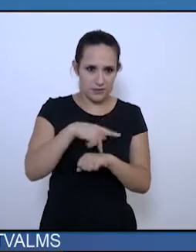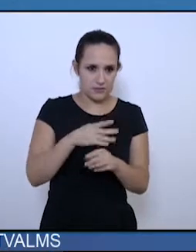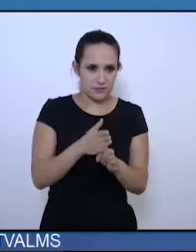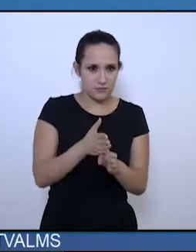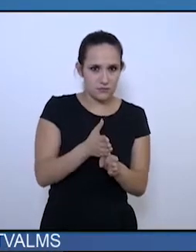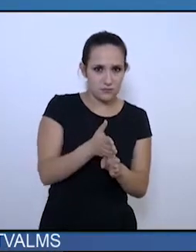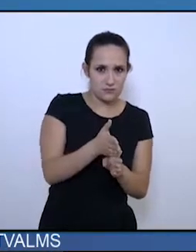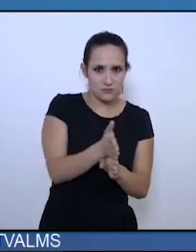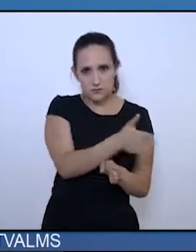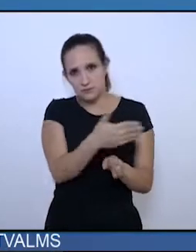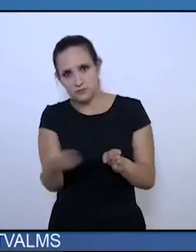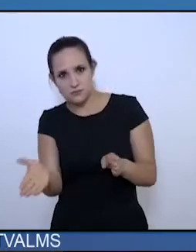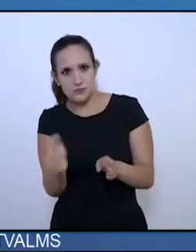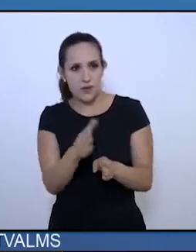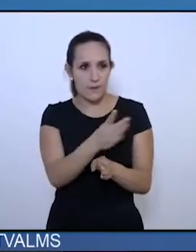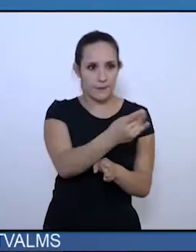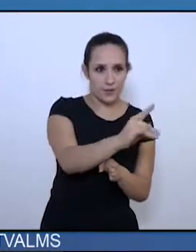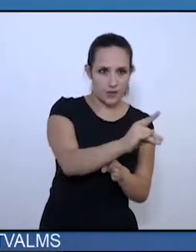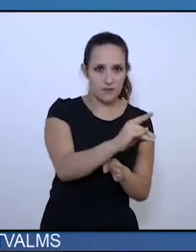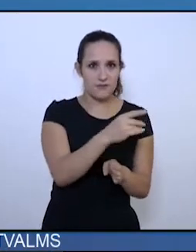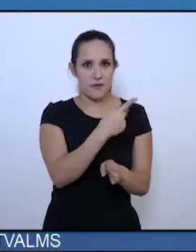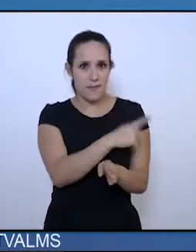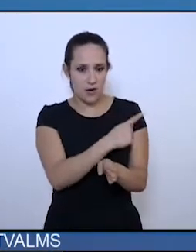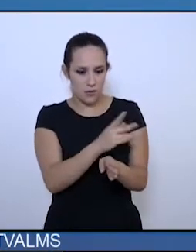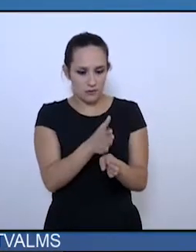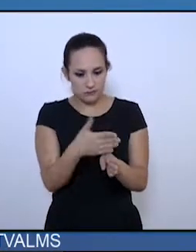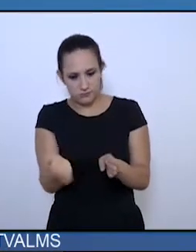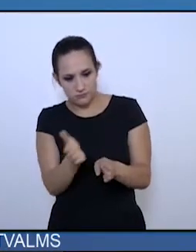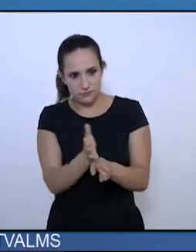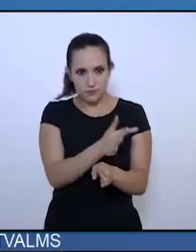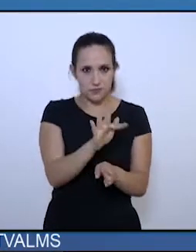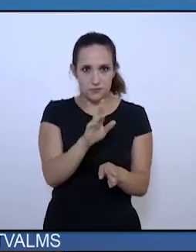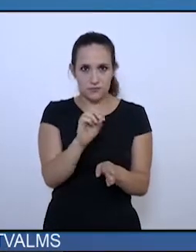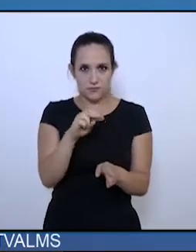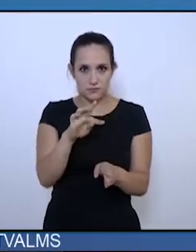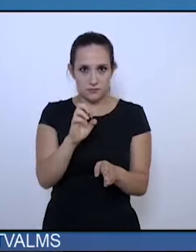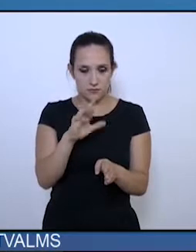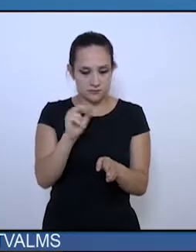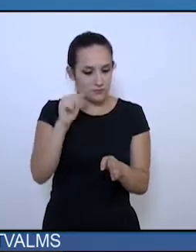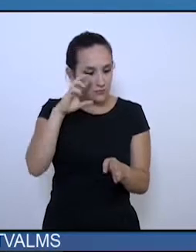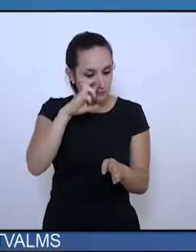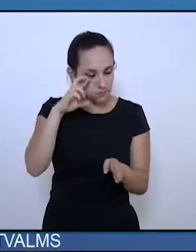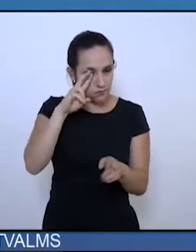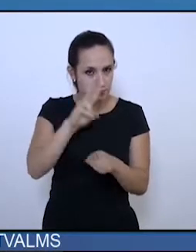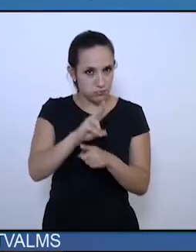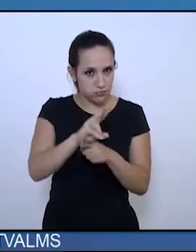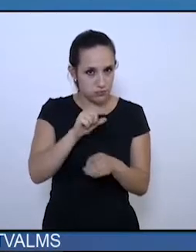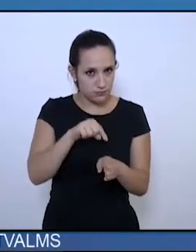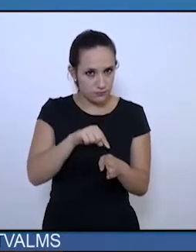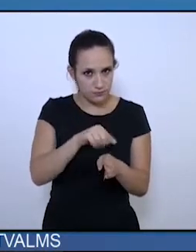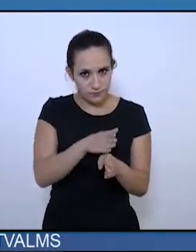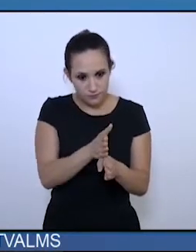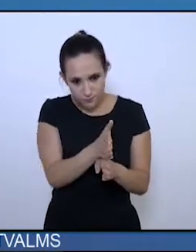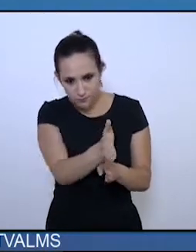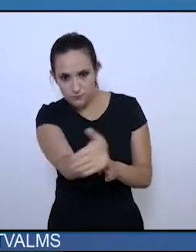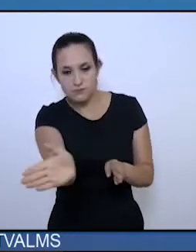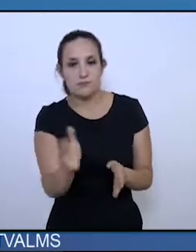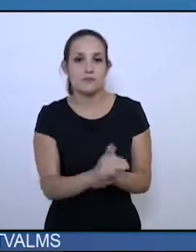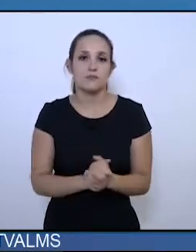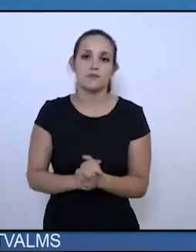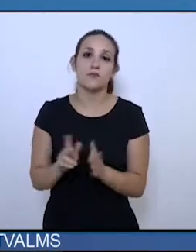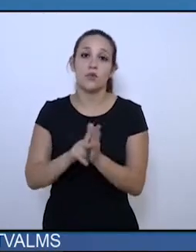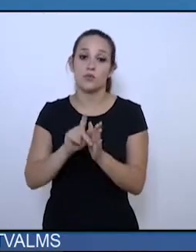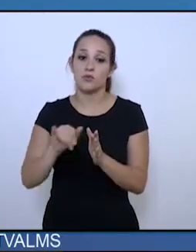com a Bolívia e o Paraguai, área correspondente apenas a 4% de todas as fronteiras do país. O custo para que o projeto